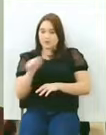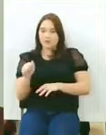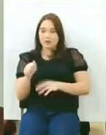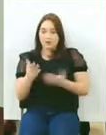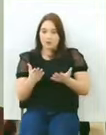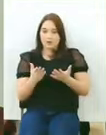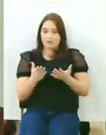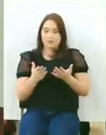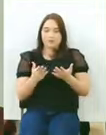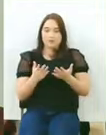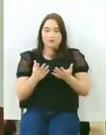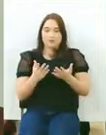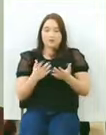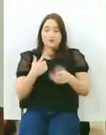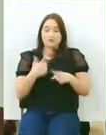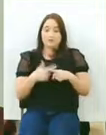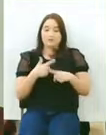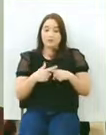Será?